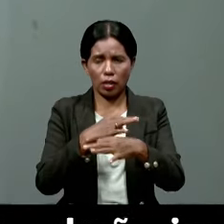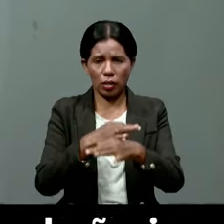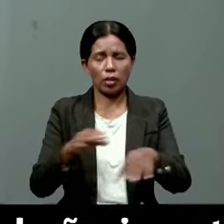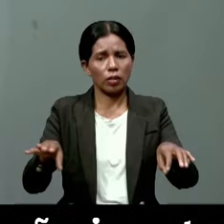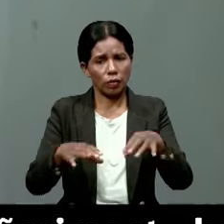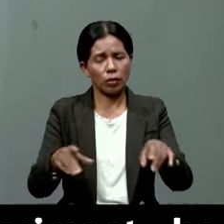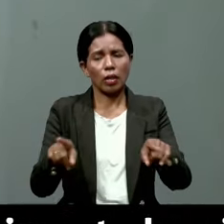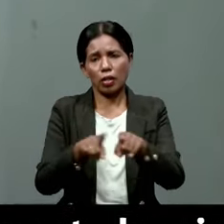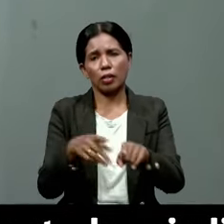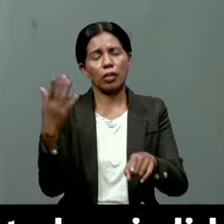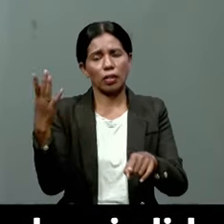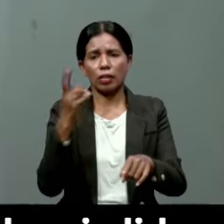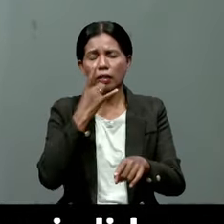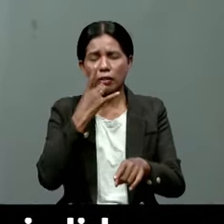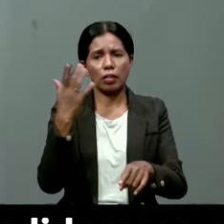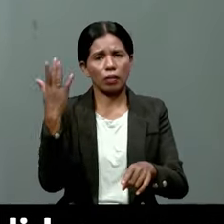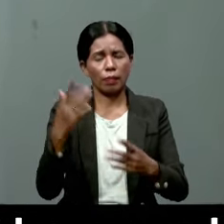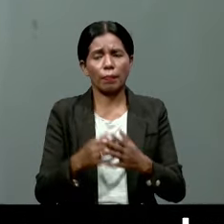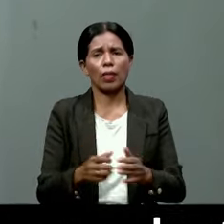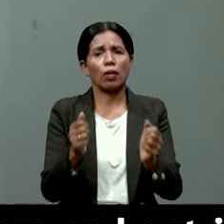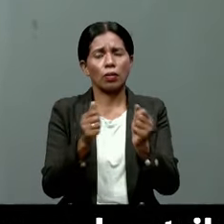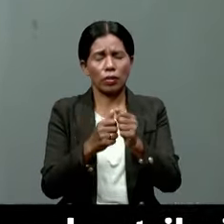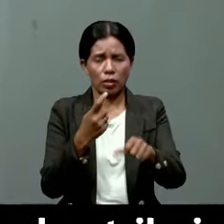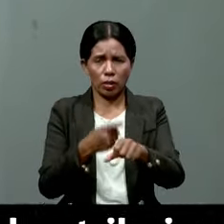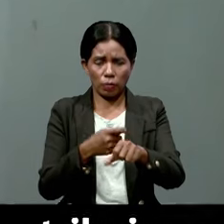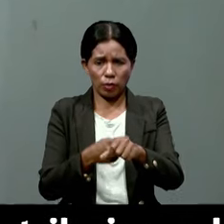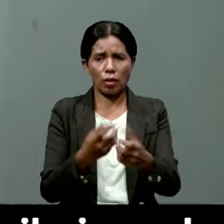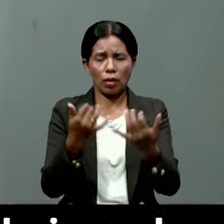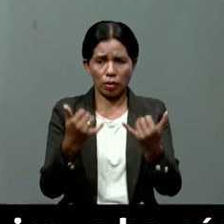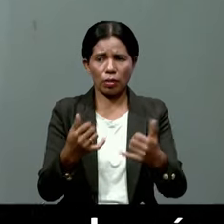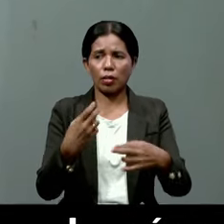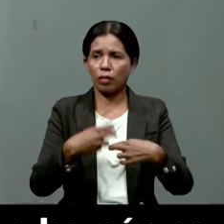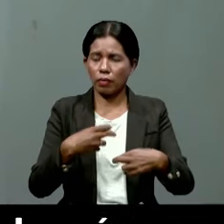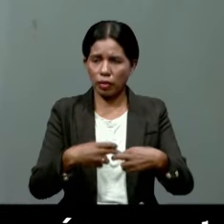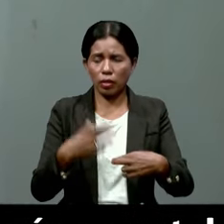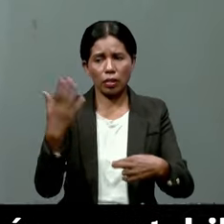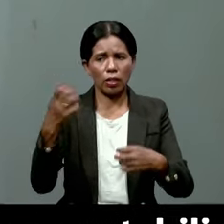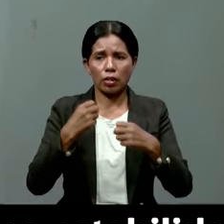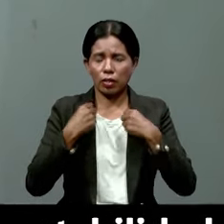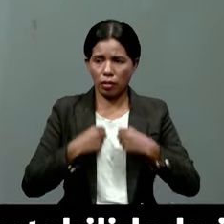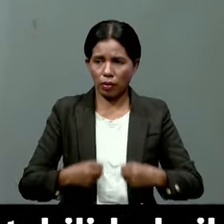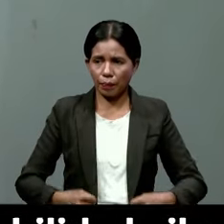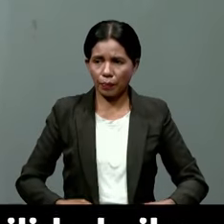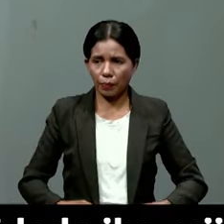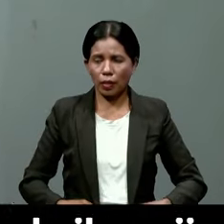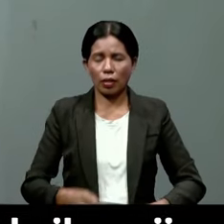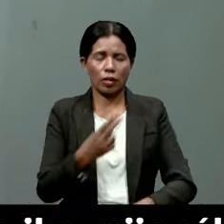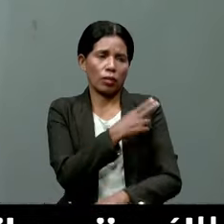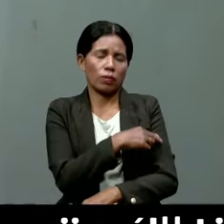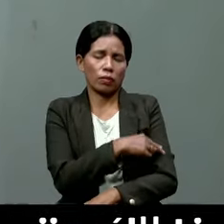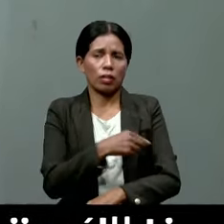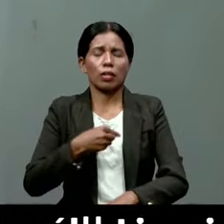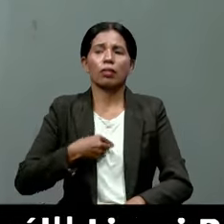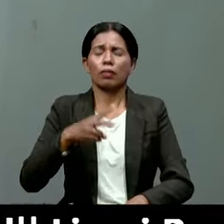sirhansa né. Hotan hawa noing ho situasang ida nebe krisi iha Saudi, krisi iha hospital Guido Valadares. Hawa